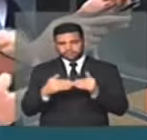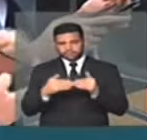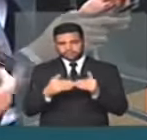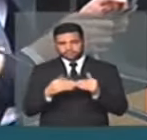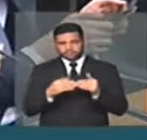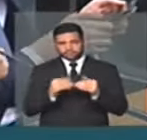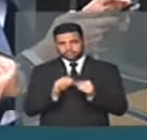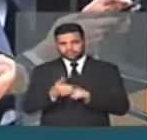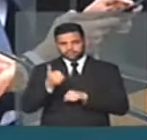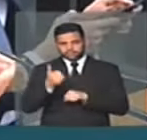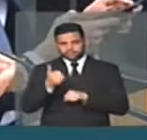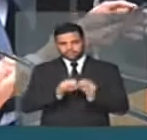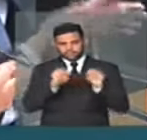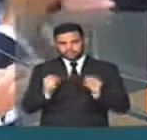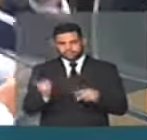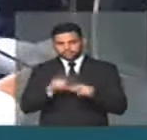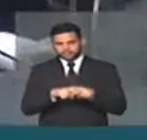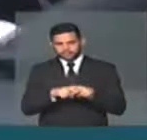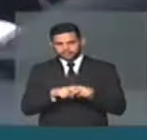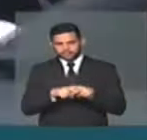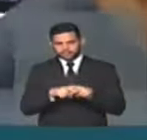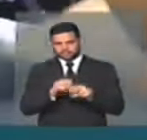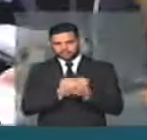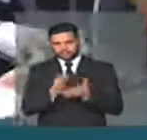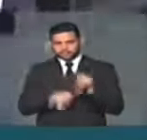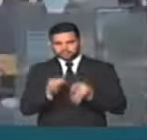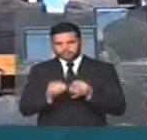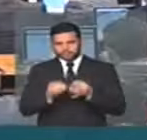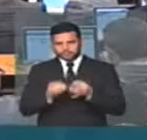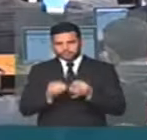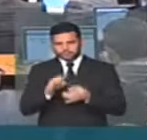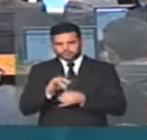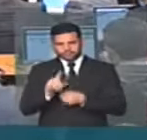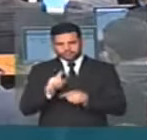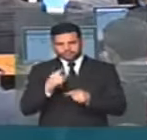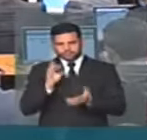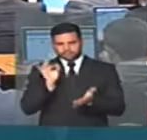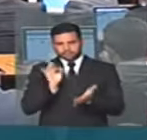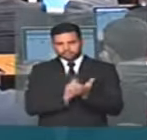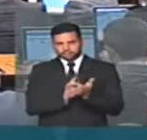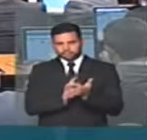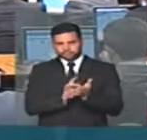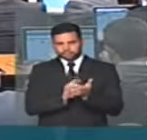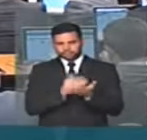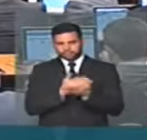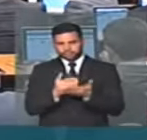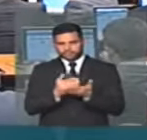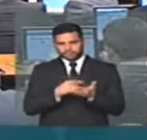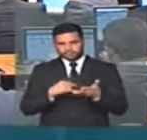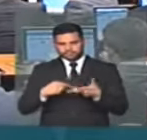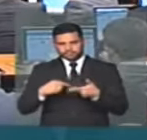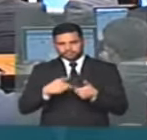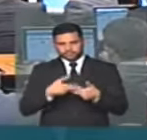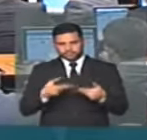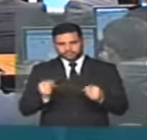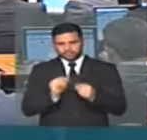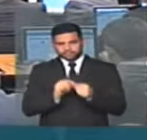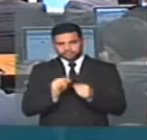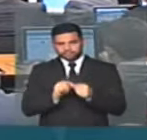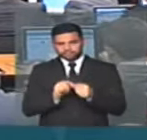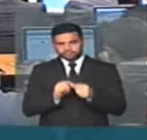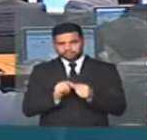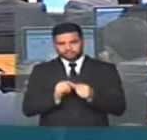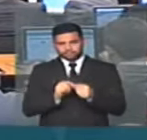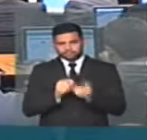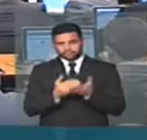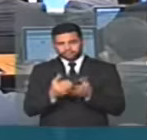fronteiras, passa pela melhora do sistema carcerário, passa pela justiça criminal ser mais efetiva, passa por uma série de ações